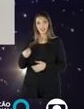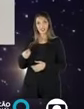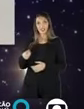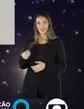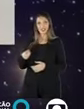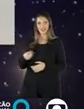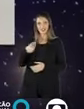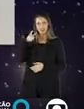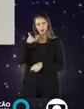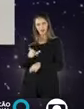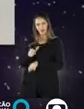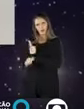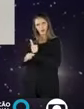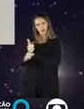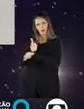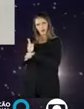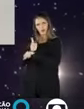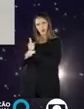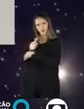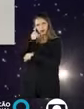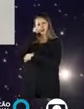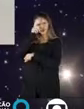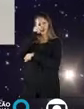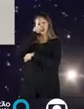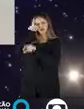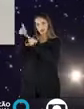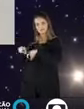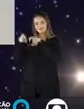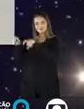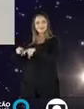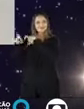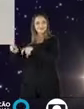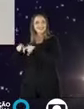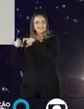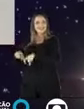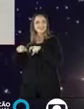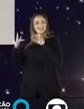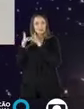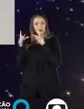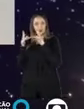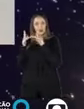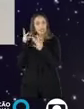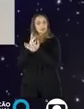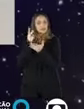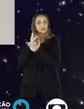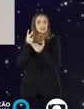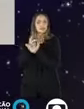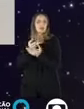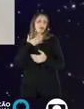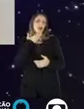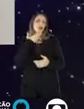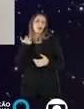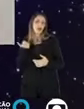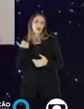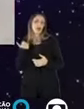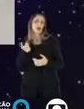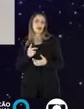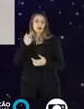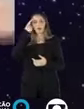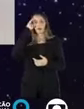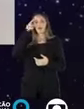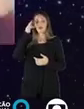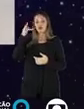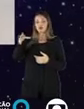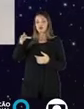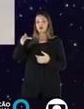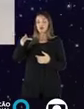cresci sempre muito linkada ao dia a dia no campo, a tomar a decisão no campo. Mas eu acho que ainda passa, isso é bem comum, né? A gente geralmente pensa um futuro melhor para